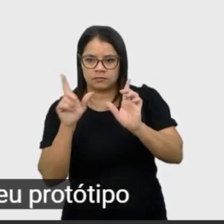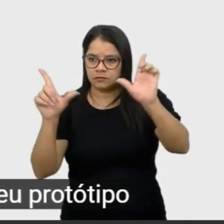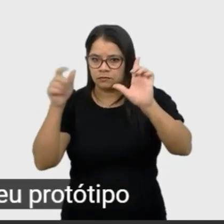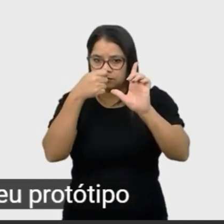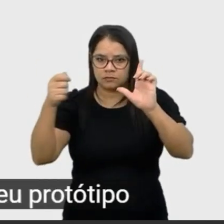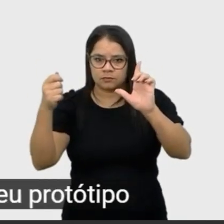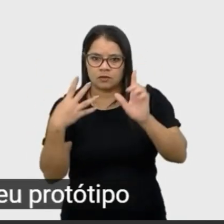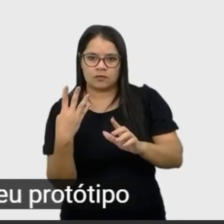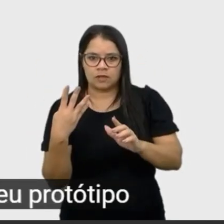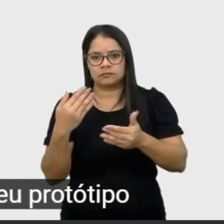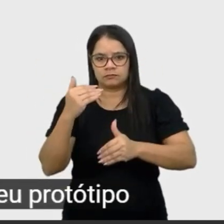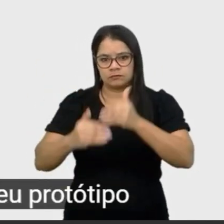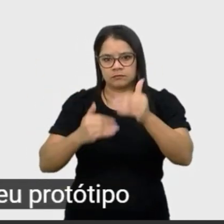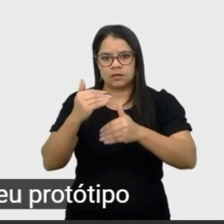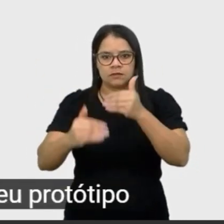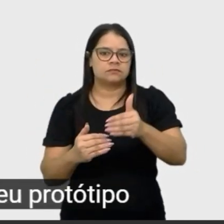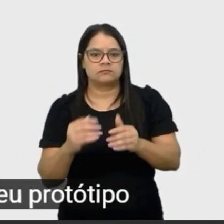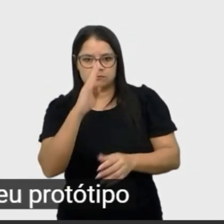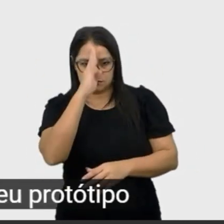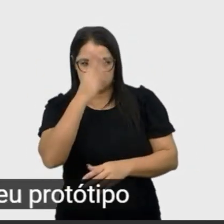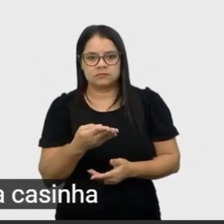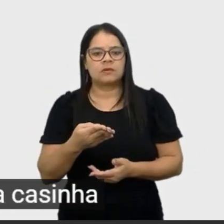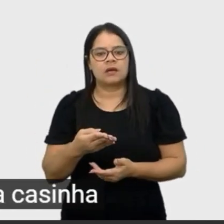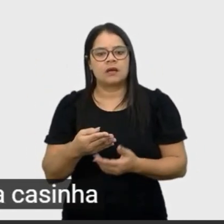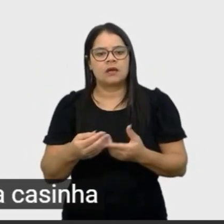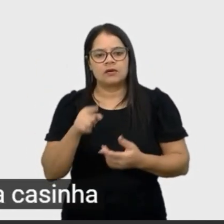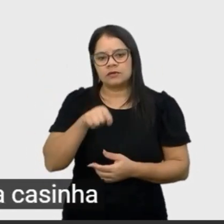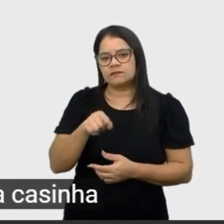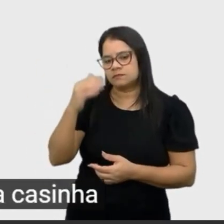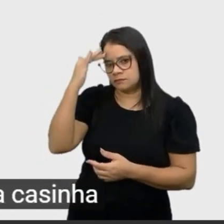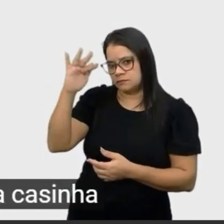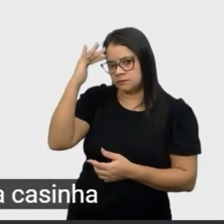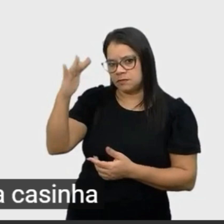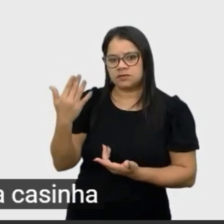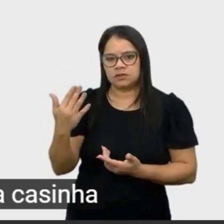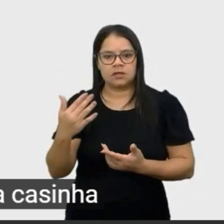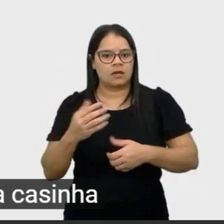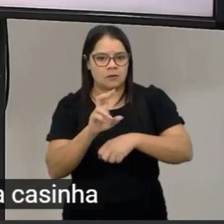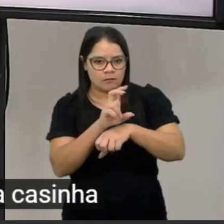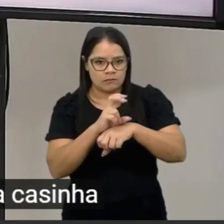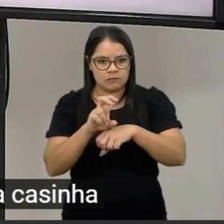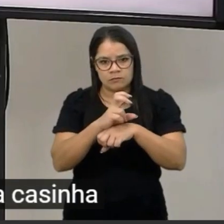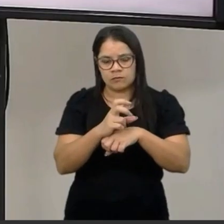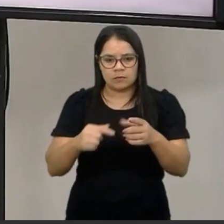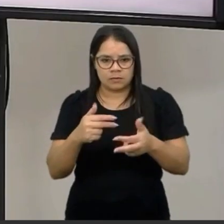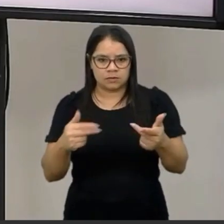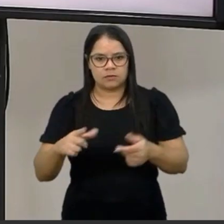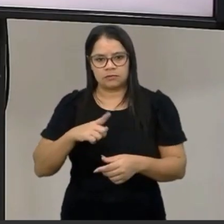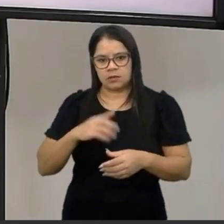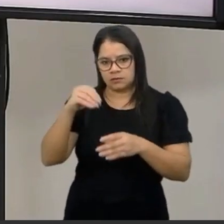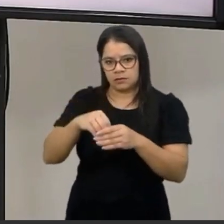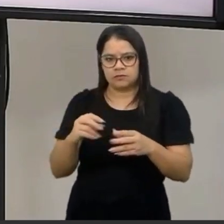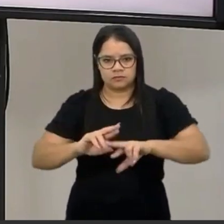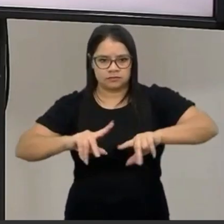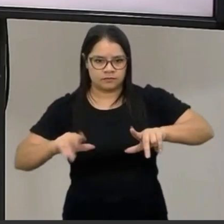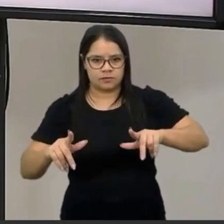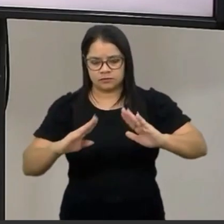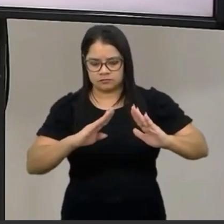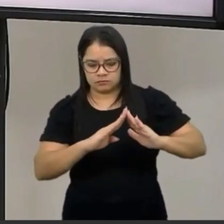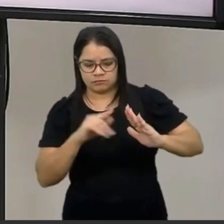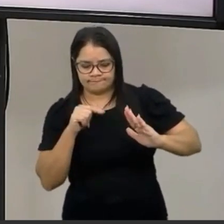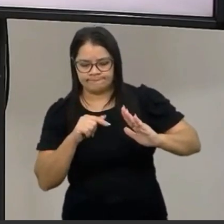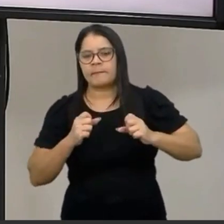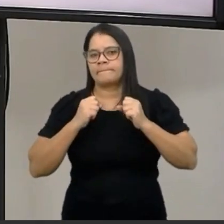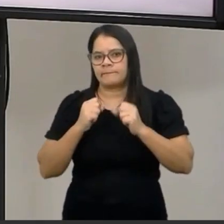principais, faça uma roda de conversa. Então, como você imagina o seu protótipo e o que ele pode ter de diferente? O material digital, ele traz a casinha aqui, certo? Mas